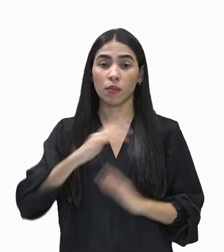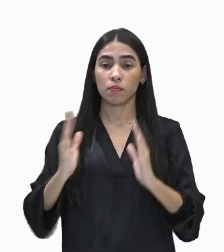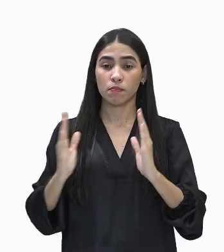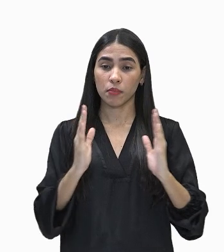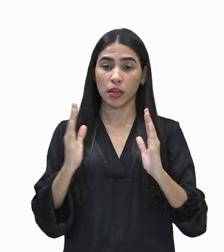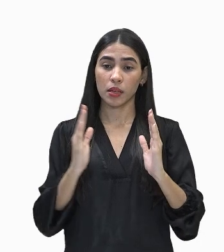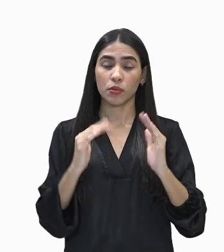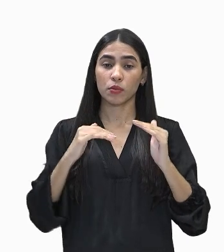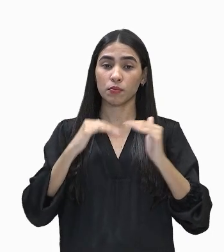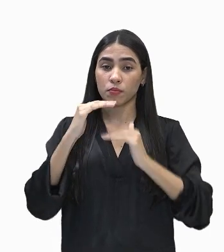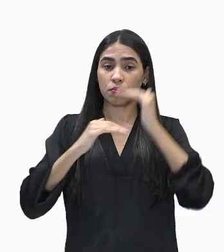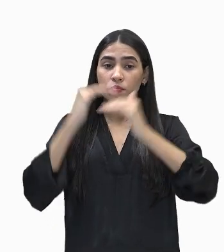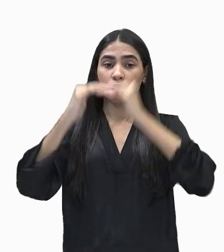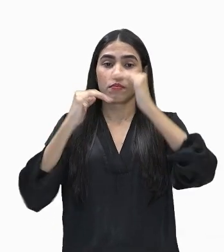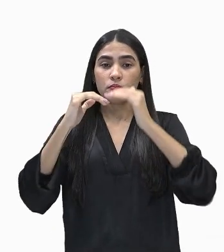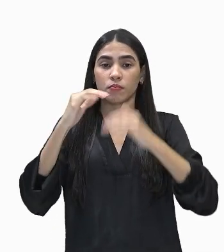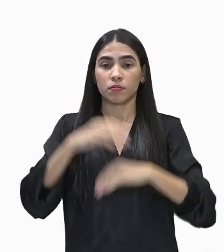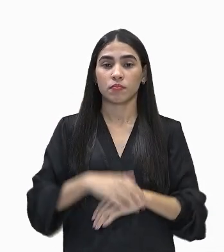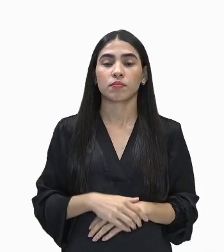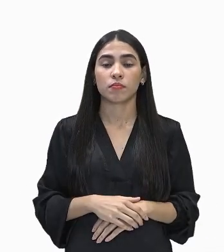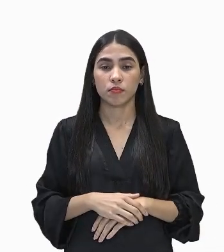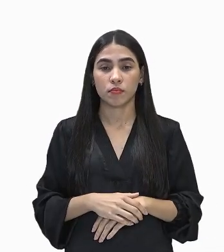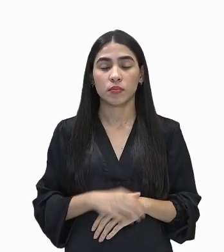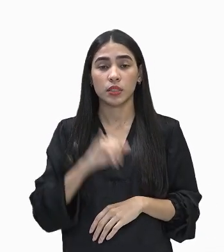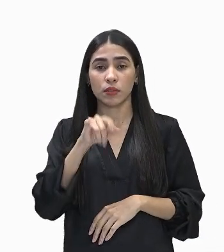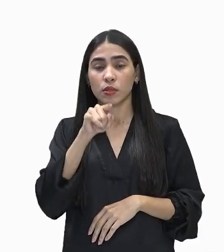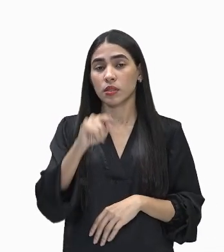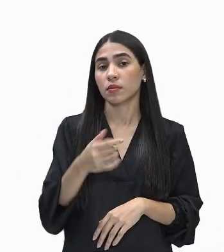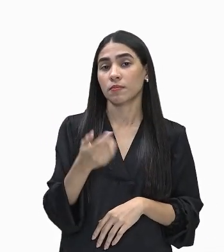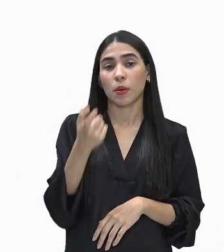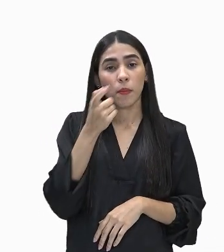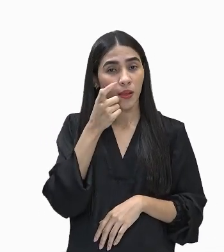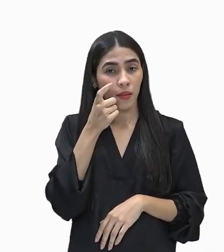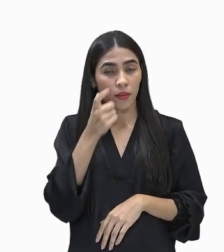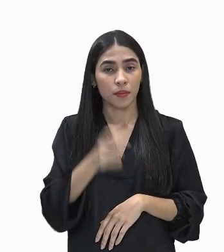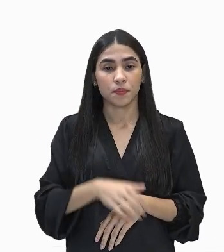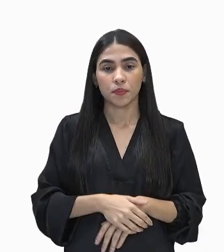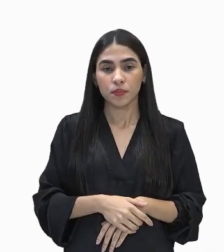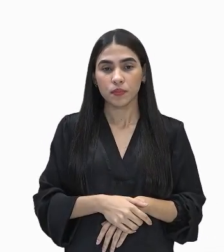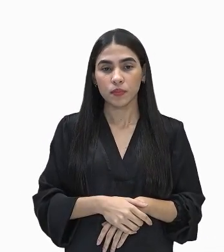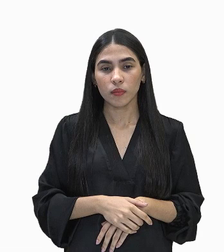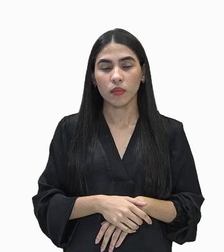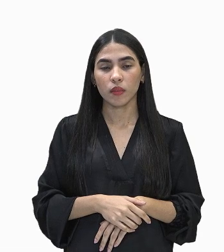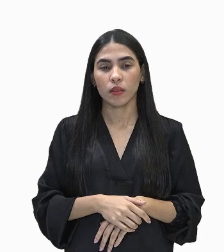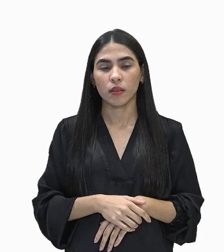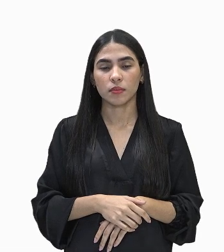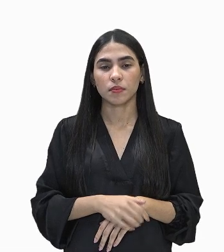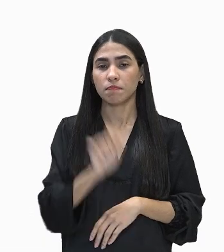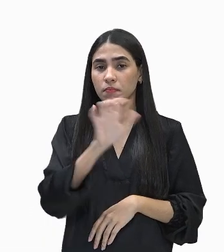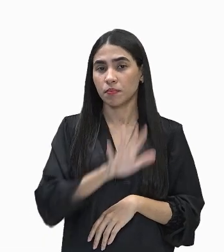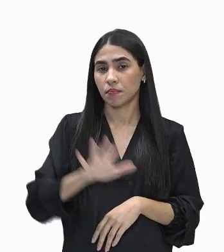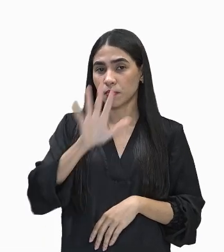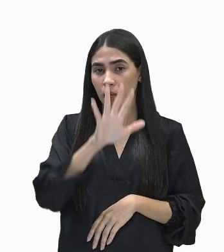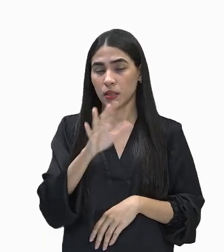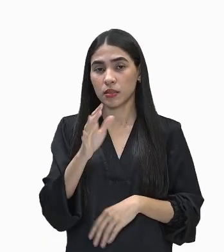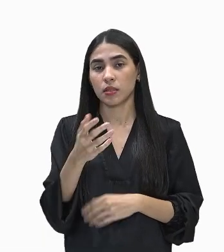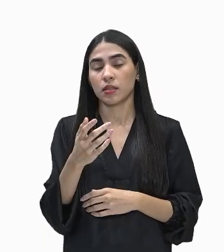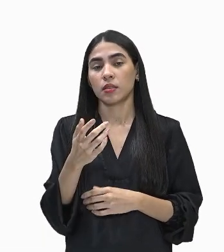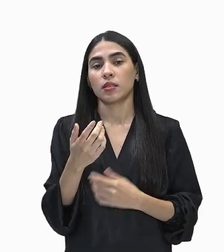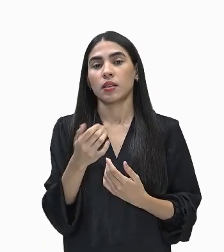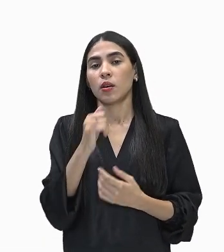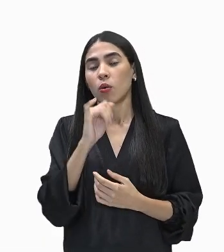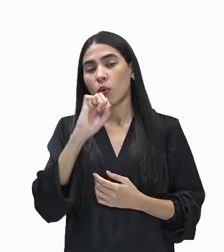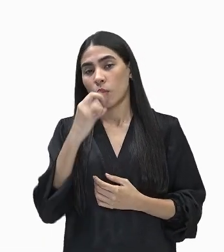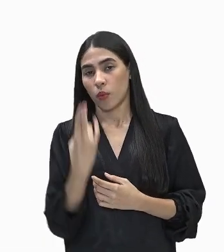de crescimento entre esses indivíduos. Se você observar bem em imagens, quando a gente faz, ou